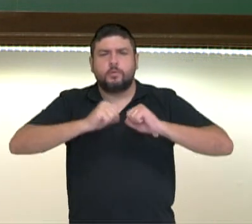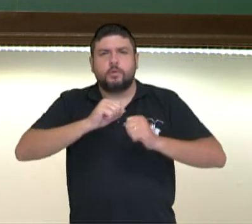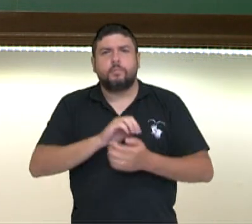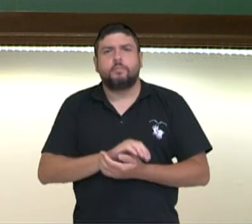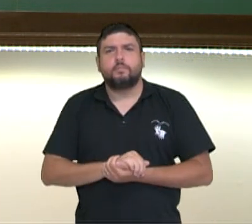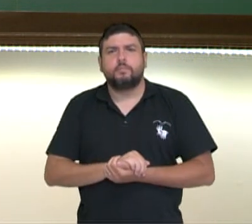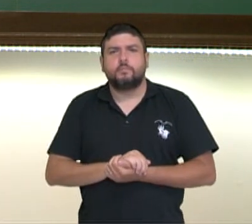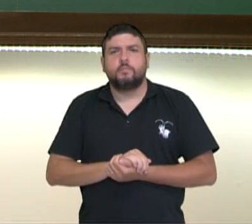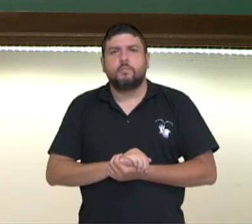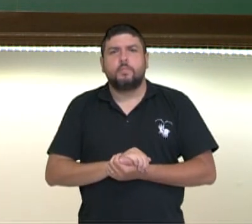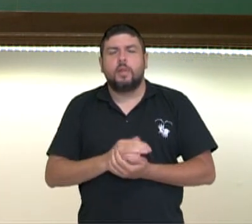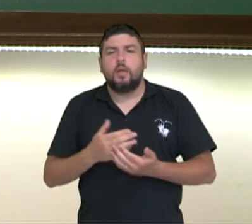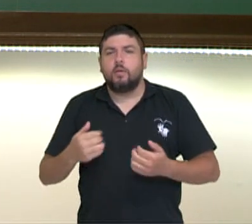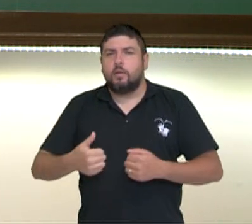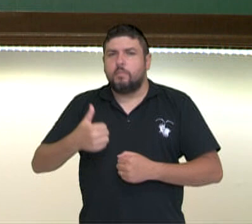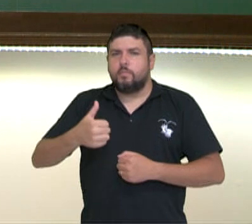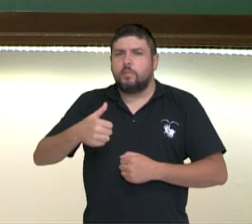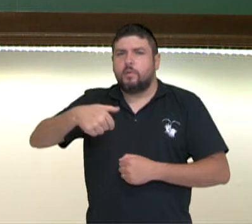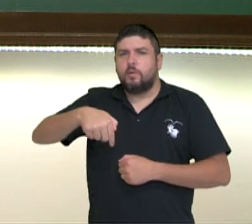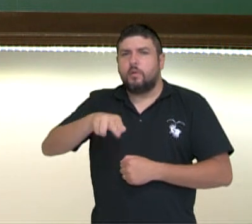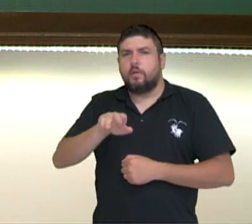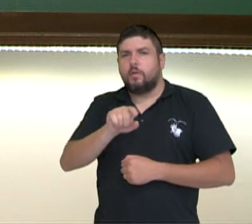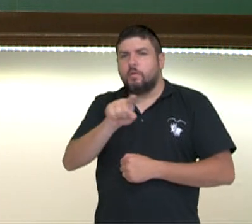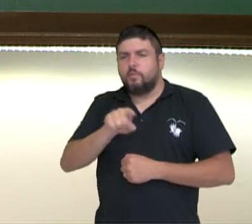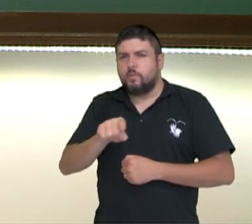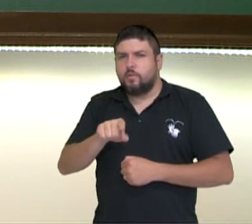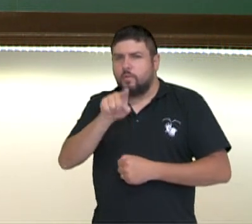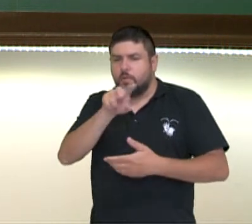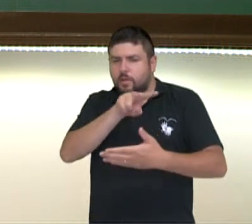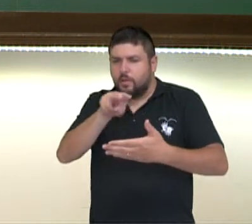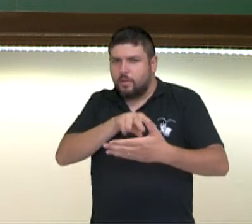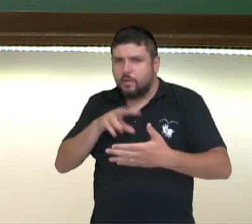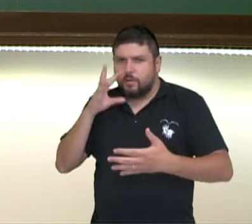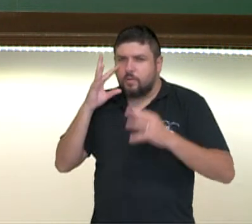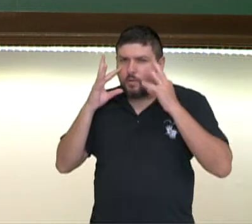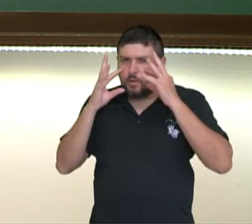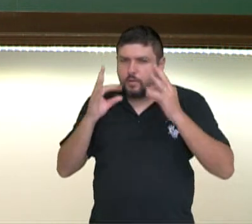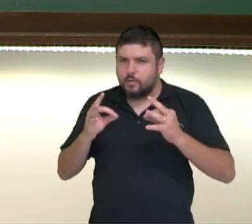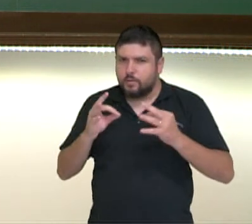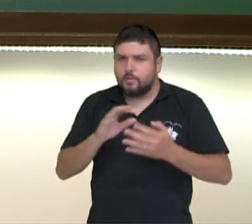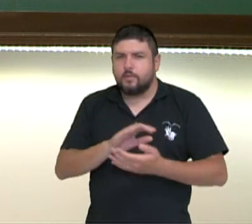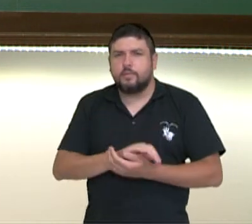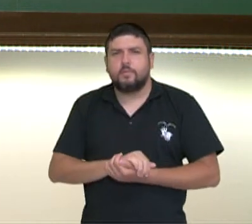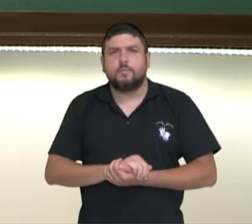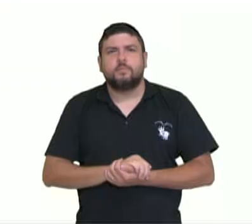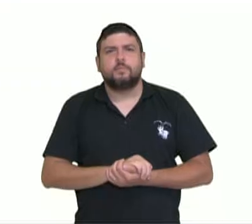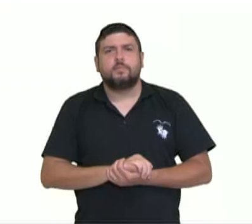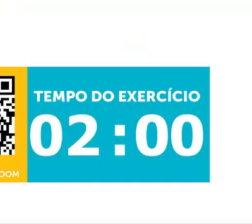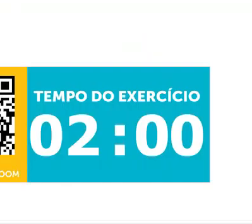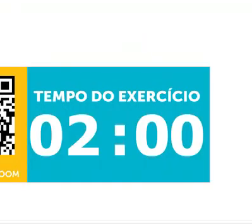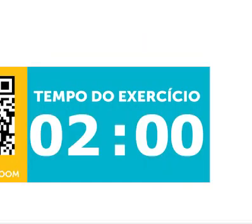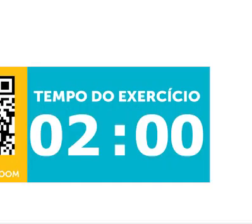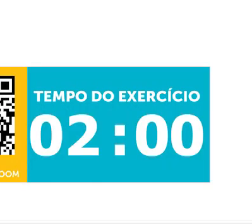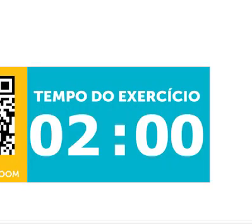o nosso primeiro quiz. Quero que vocês leiam aí com atenção e a gente já volta para ver qual é a resposta